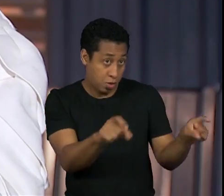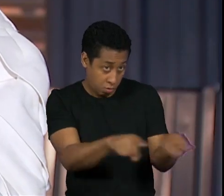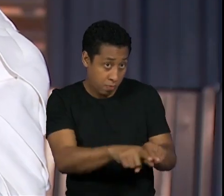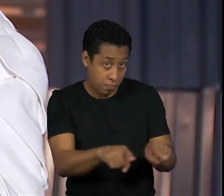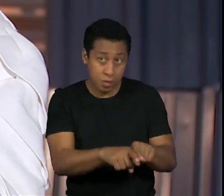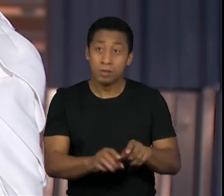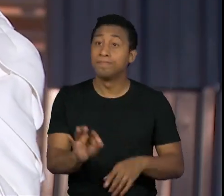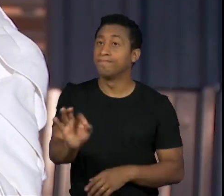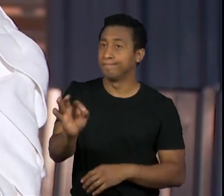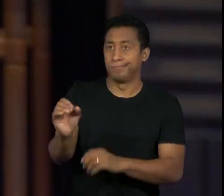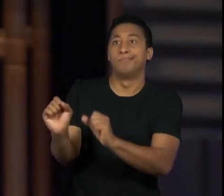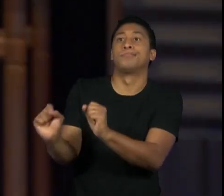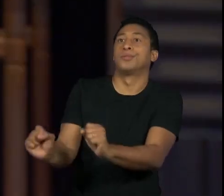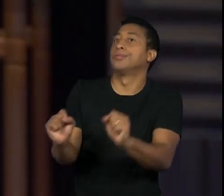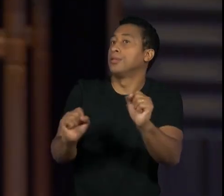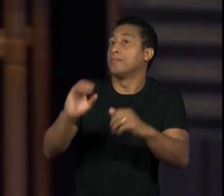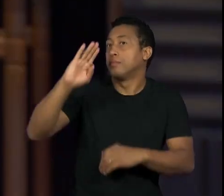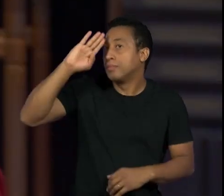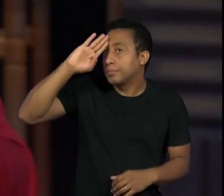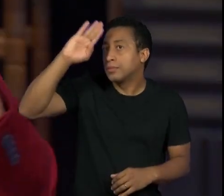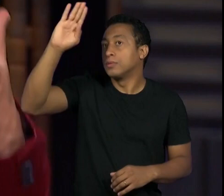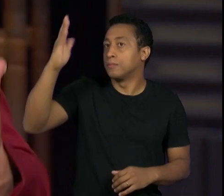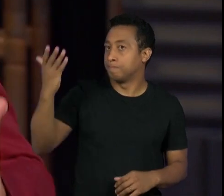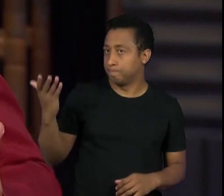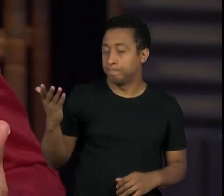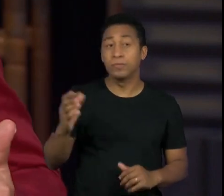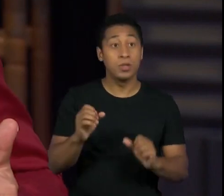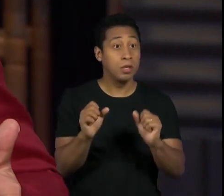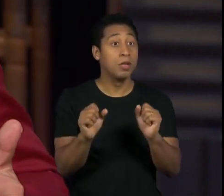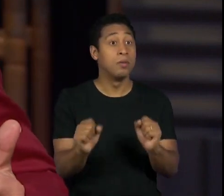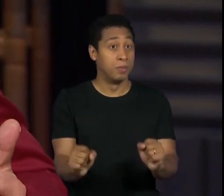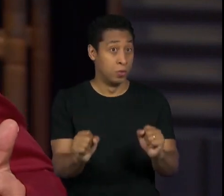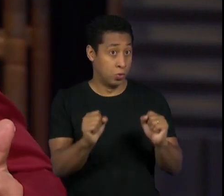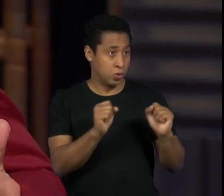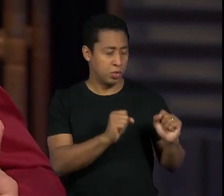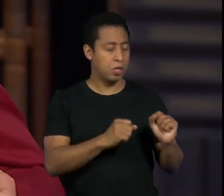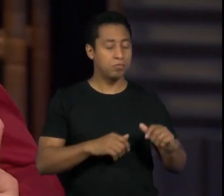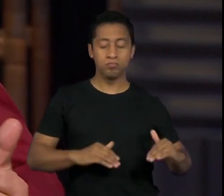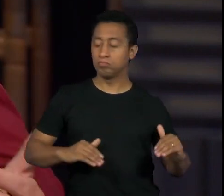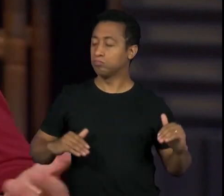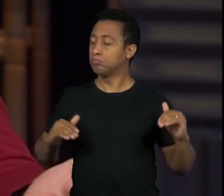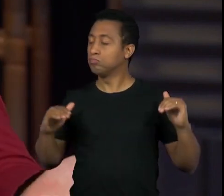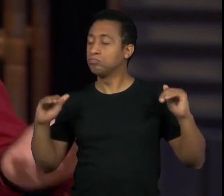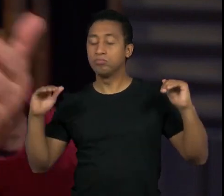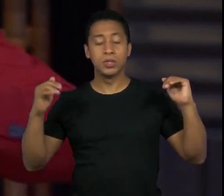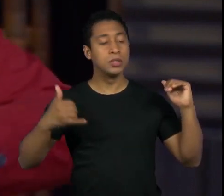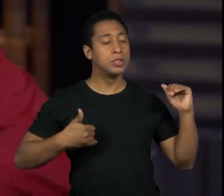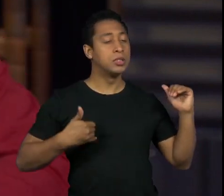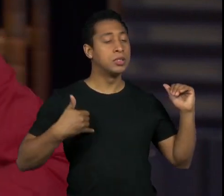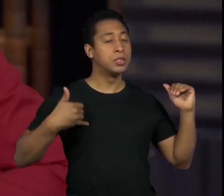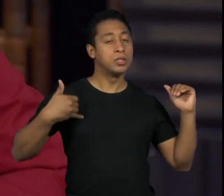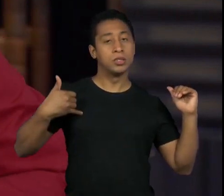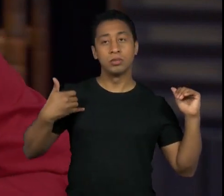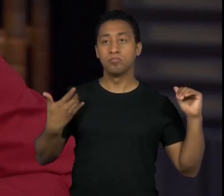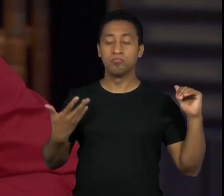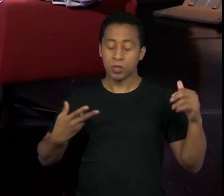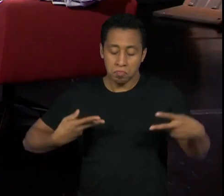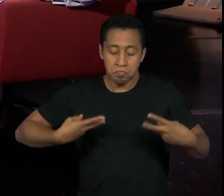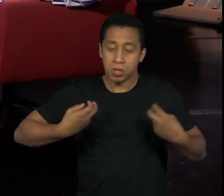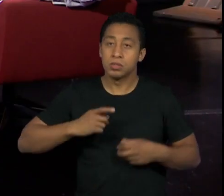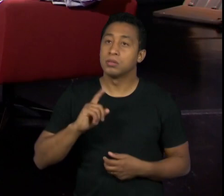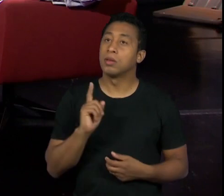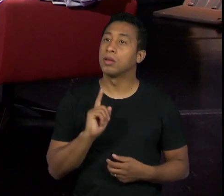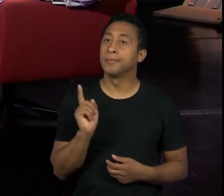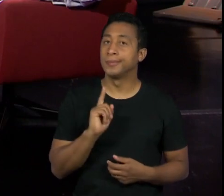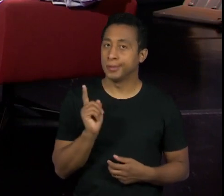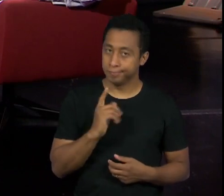no pacote, poder. né? O poder é uma coisa que dá uma anestesiada, né? Você não percebe que você está ali, né? Exatamente.